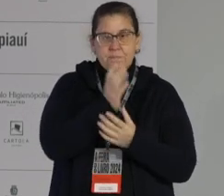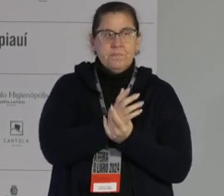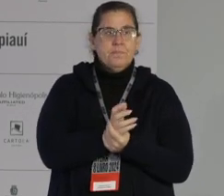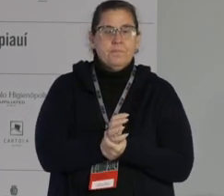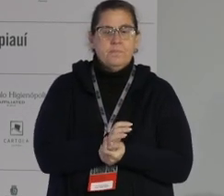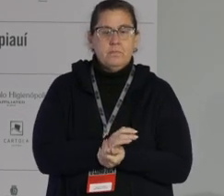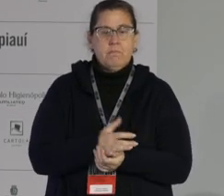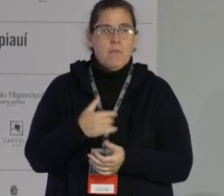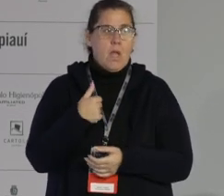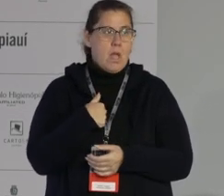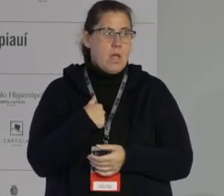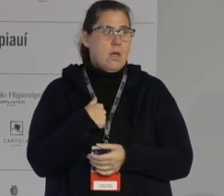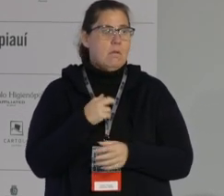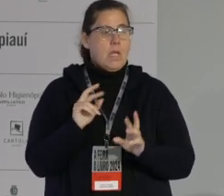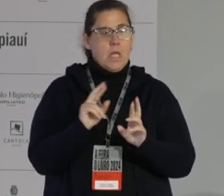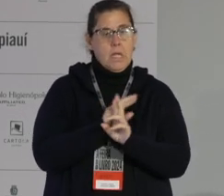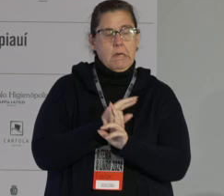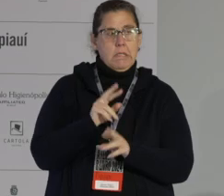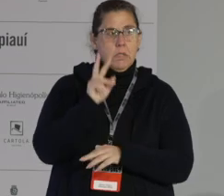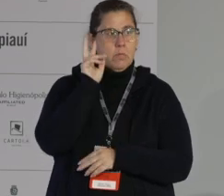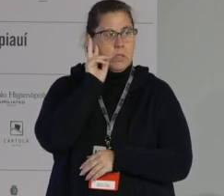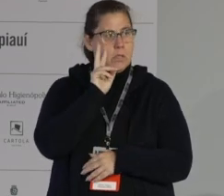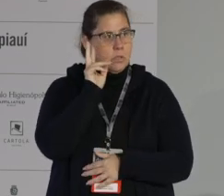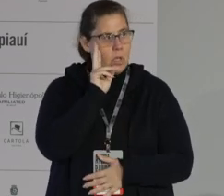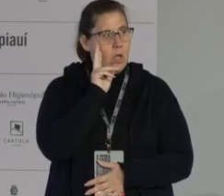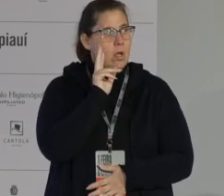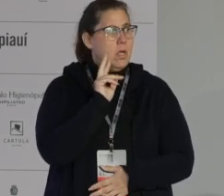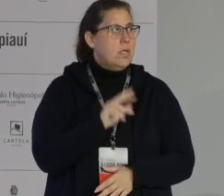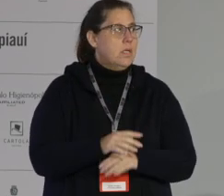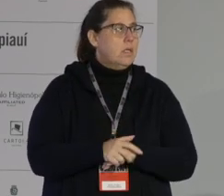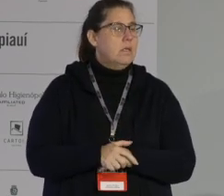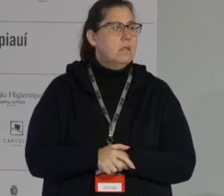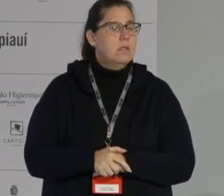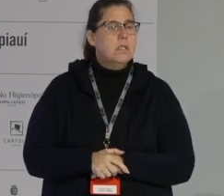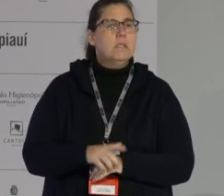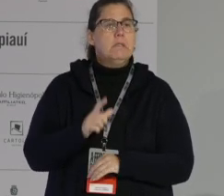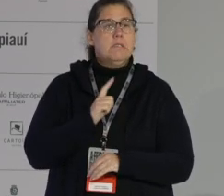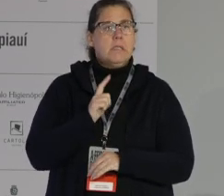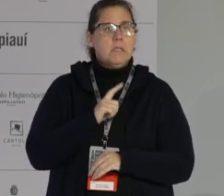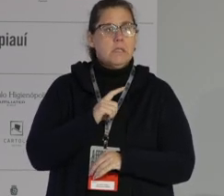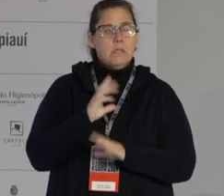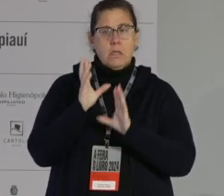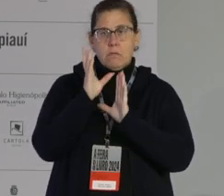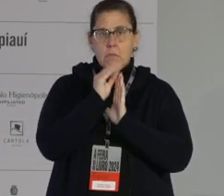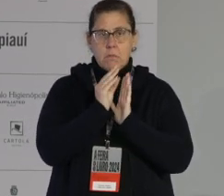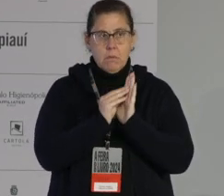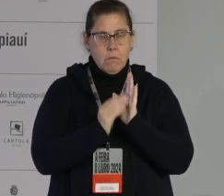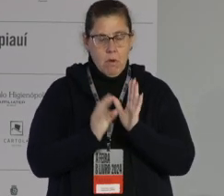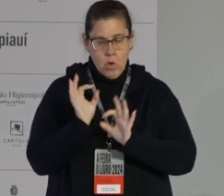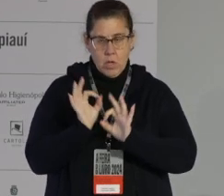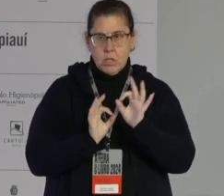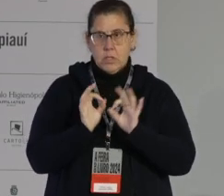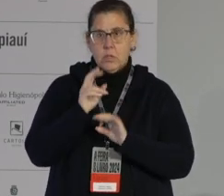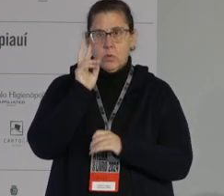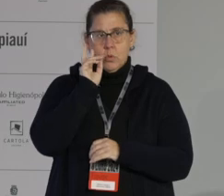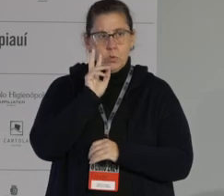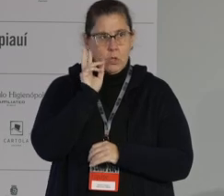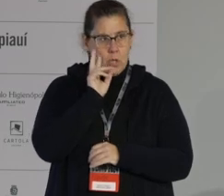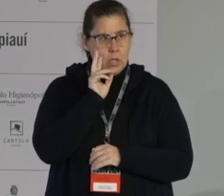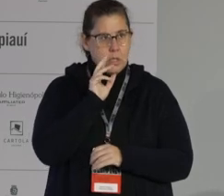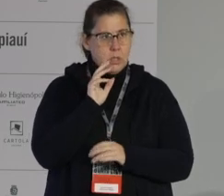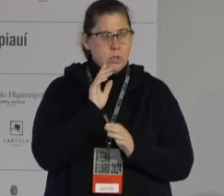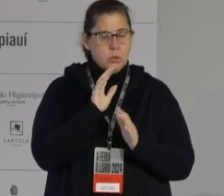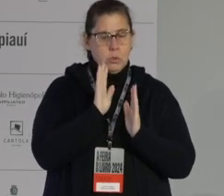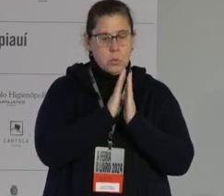Assim, no meu caso, a relação com a história, bem assim, na composição, na organização dos contos do livro,